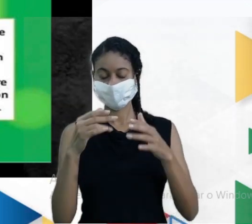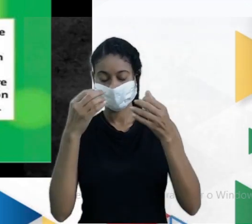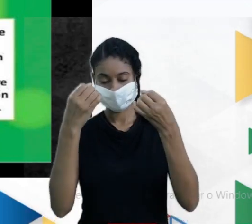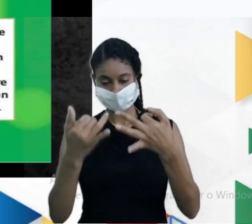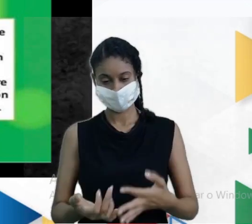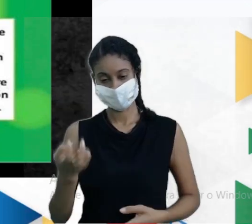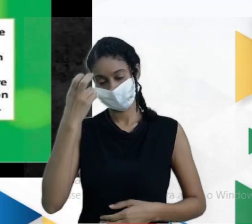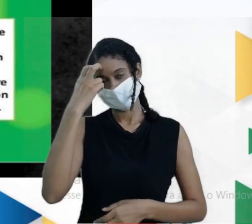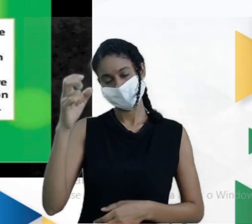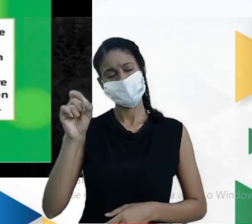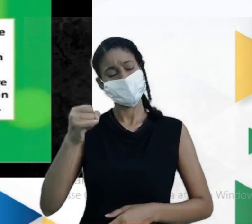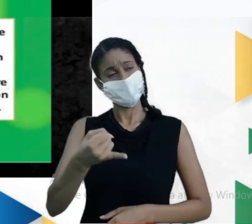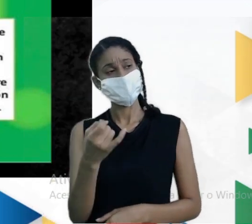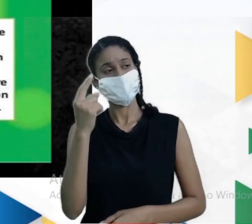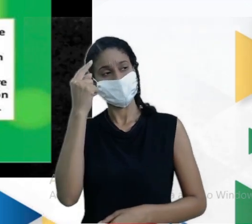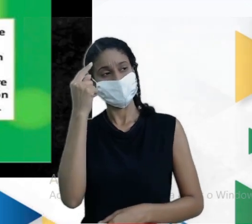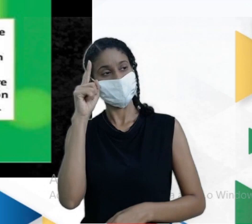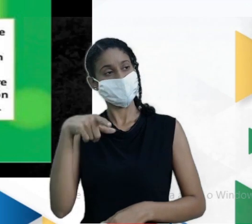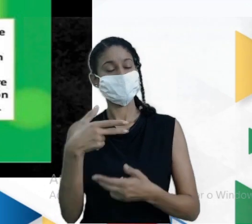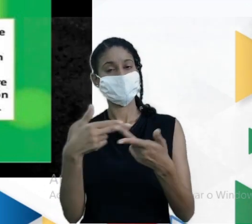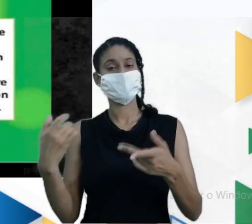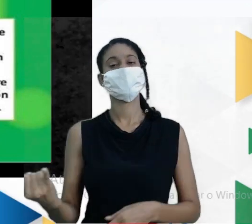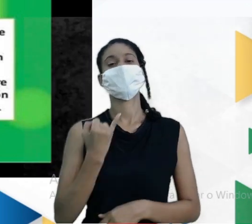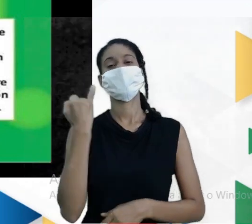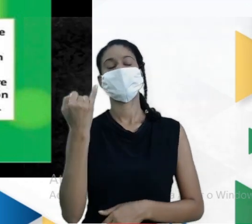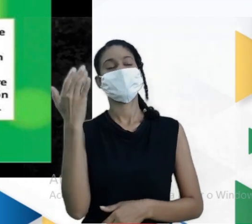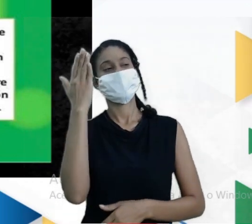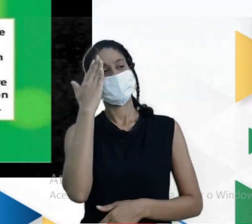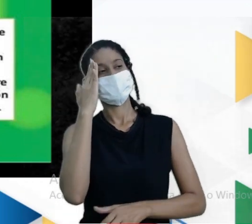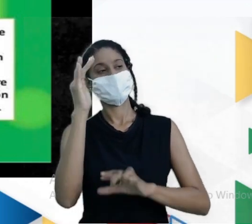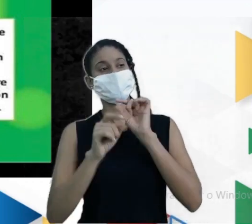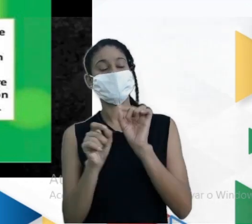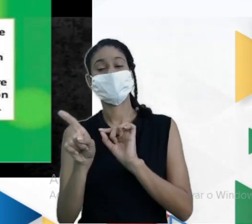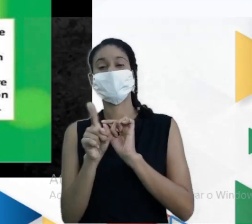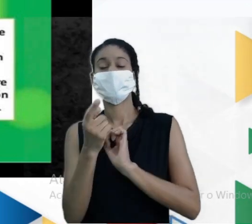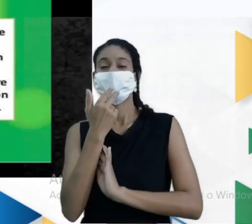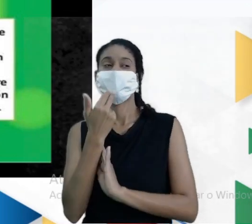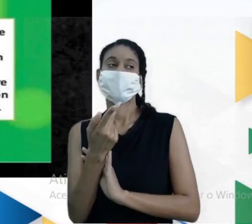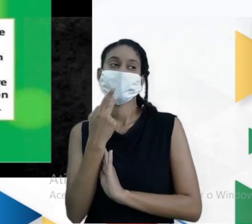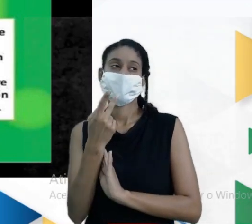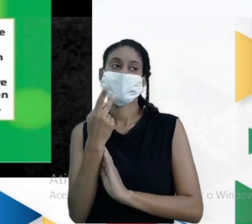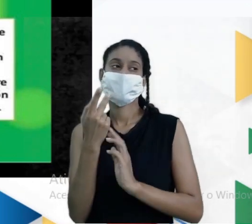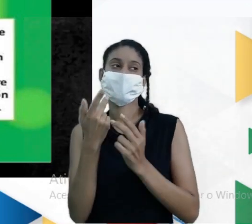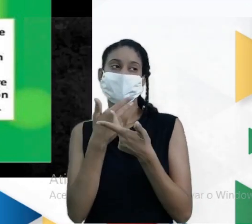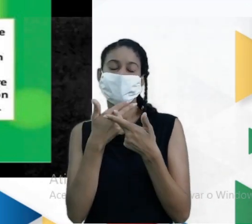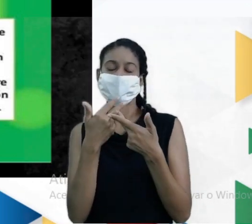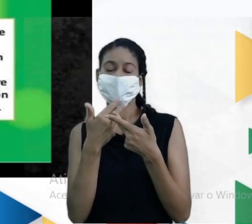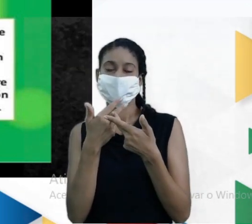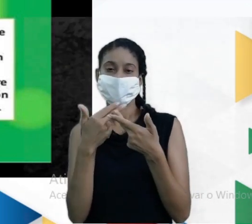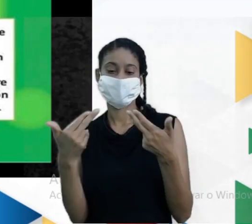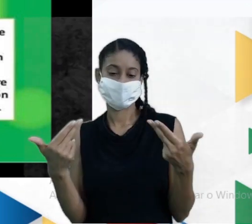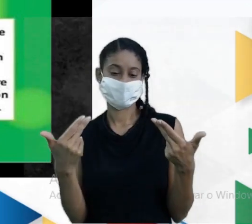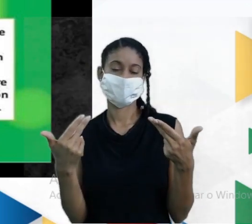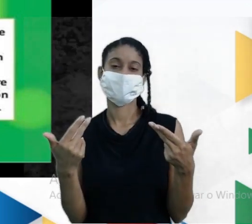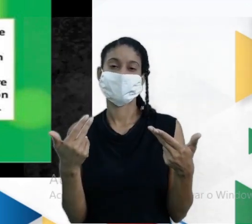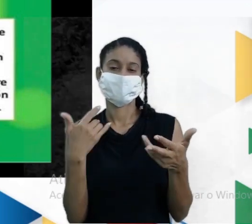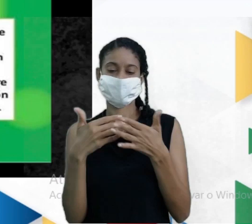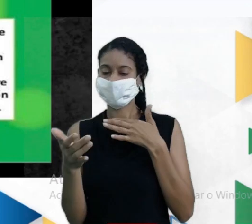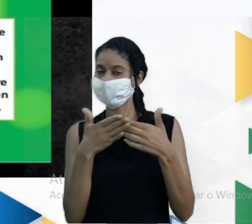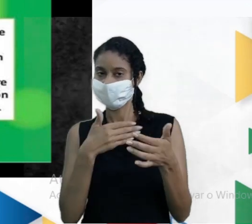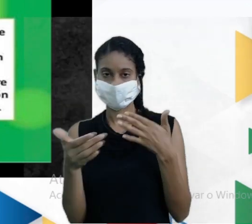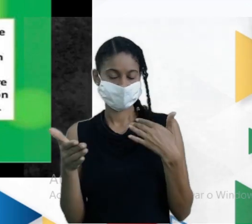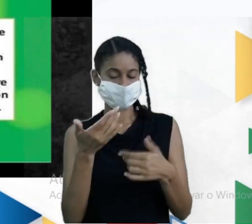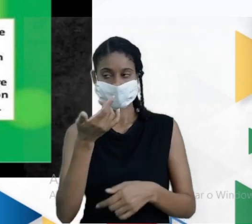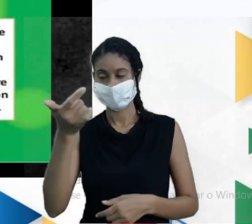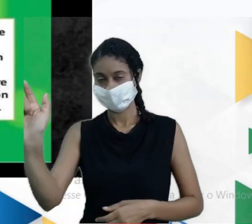inclusive, nesse ponto que é muito importante, a gente vai entender que não se fala inglês ou qualquer outra língua como 500